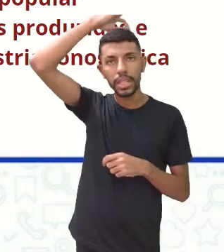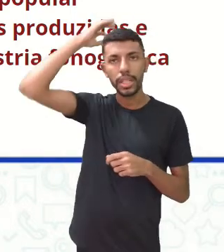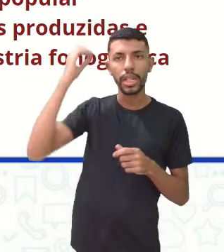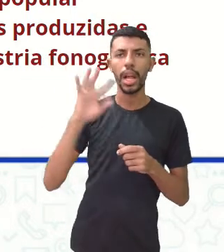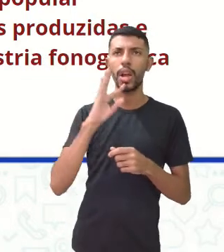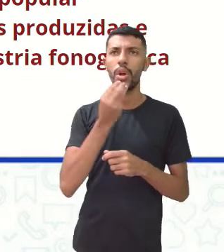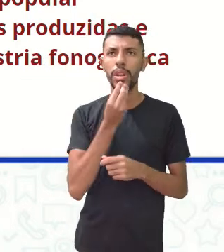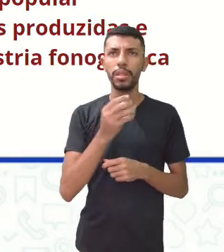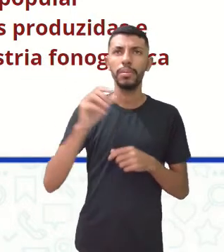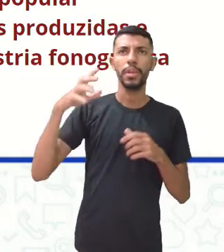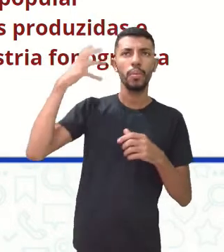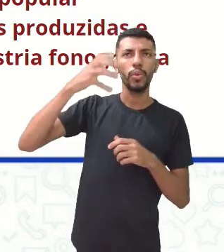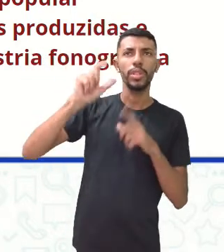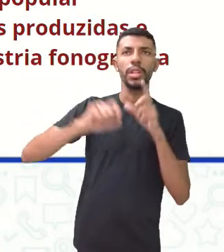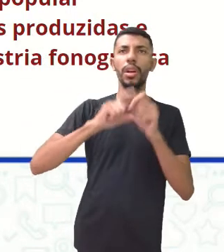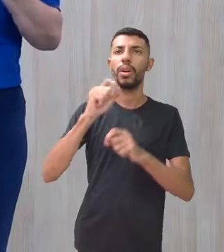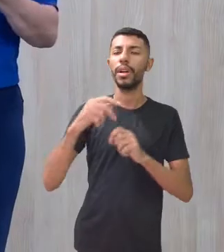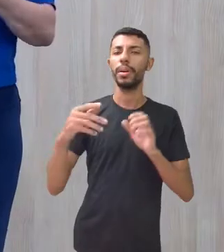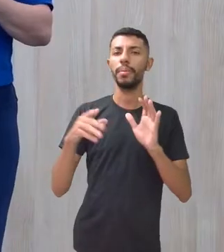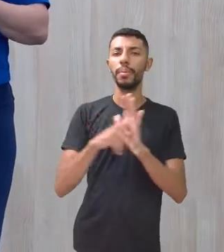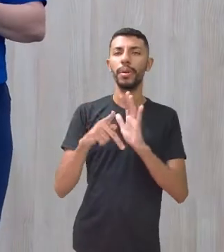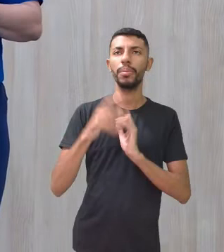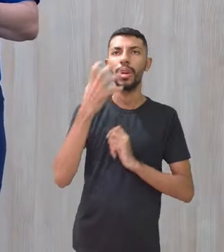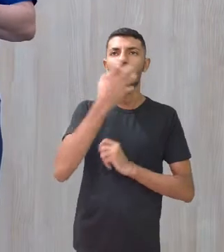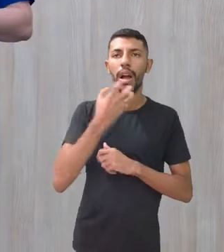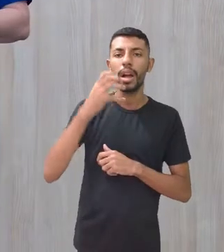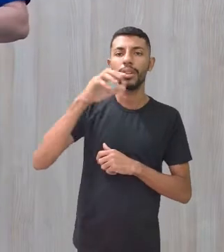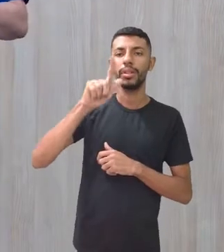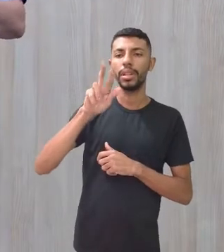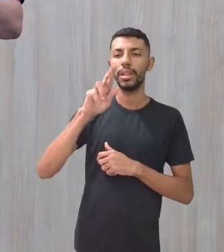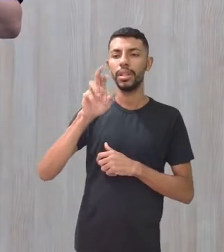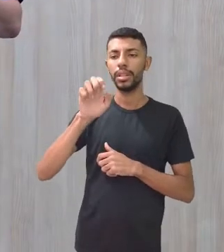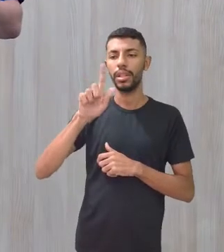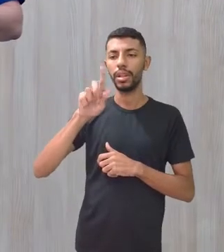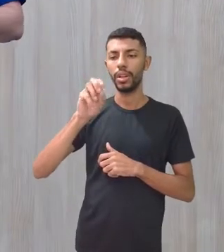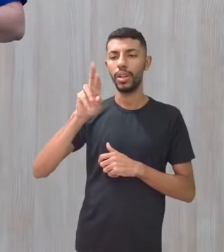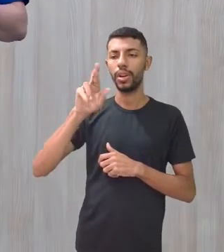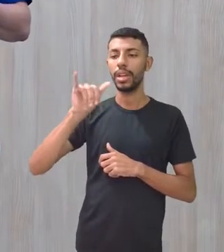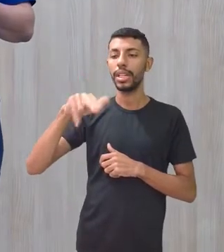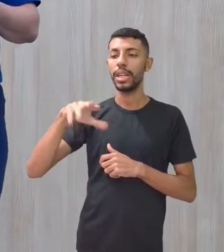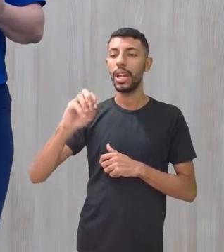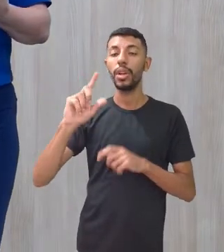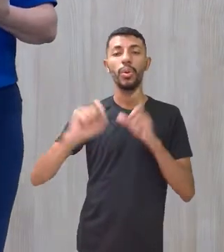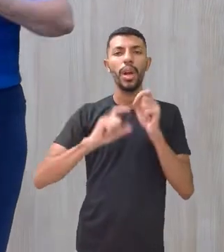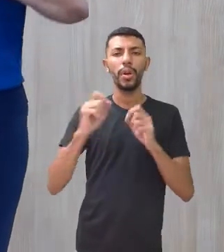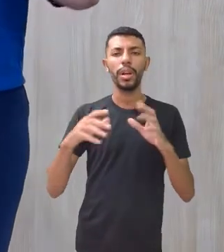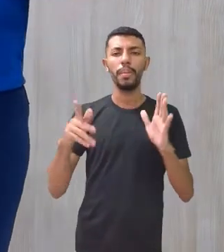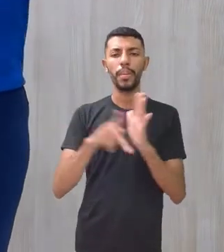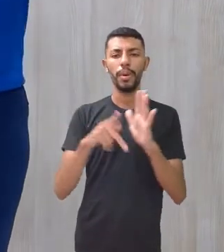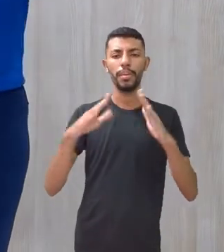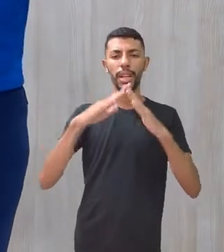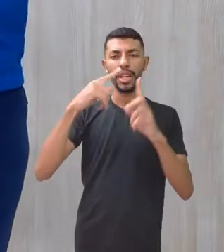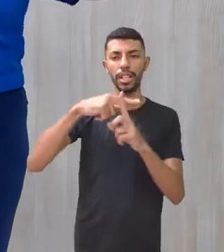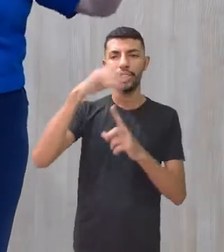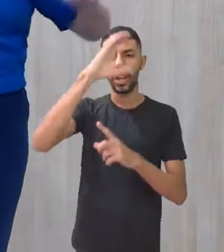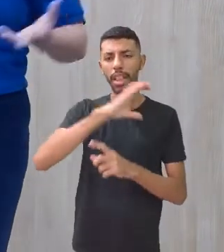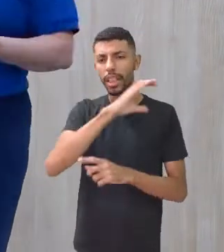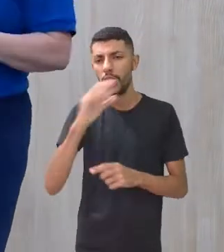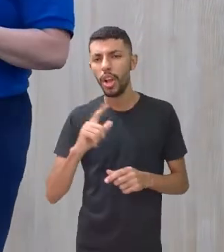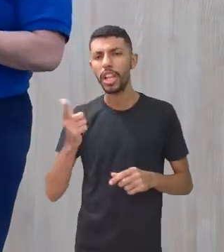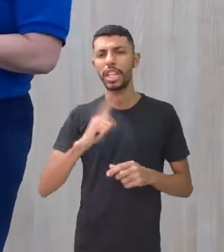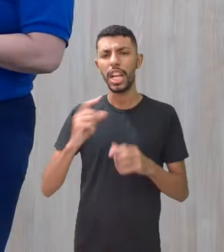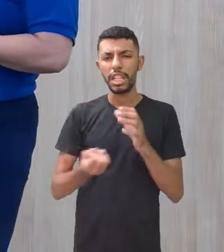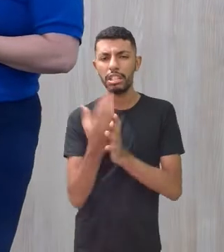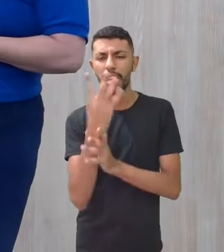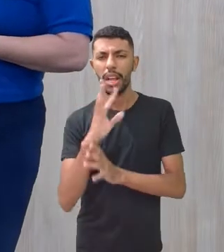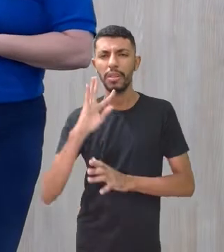que toca lá na igreja católica, é uma música que é produzida, né? Com todo um conhecimento milenar. Então,